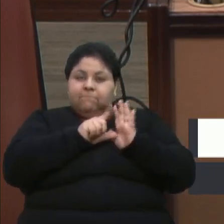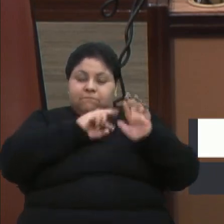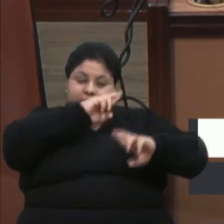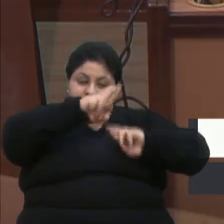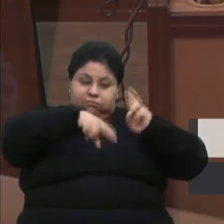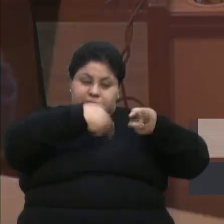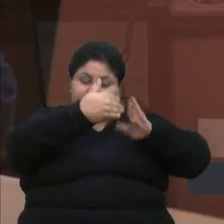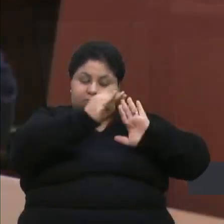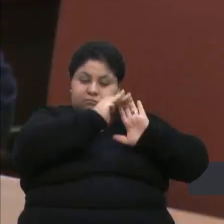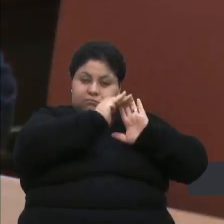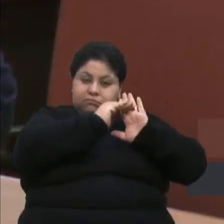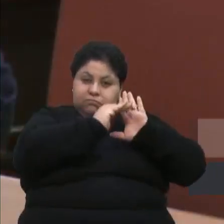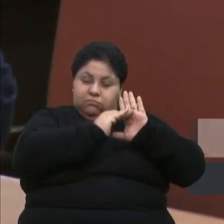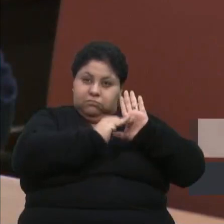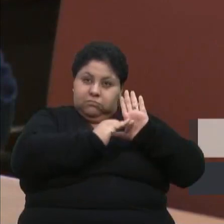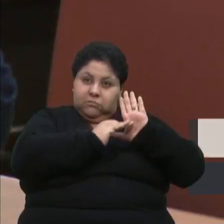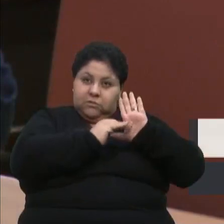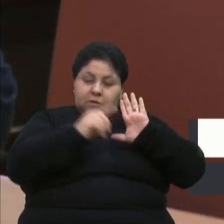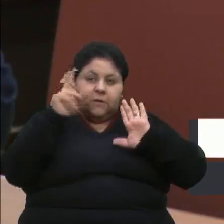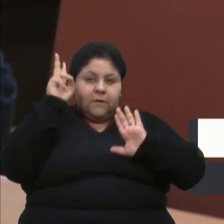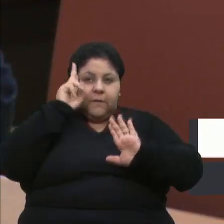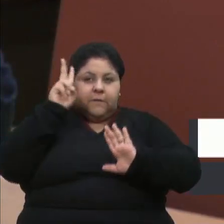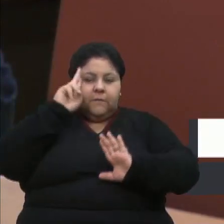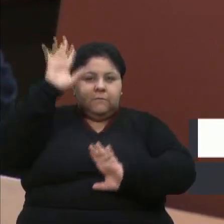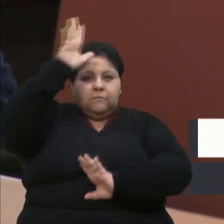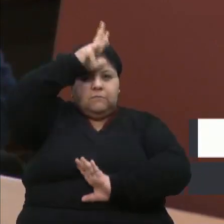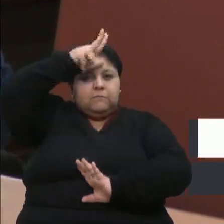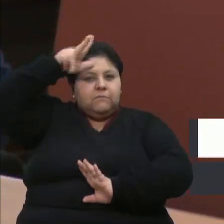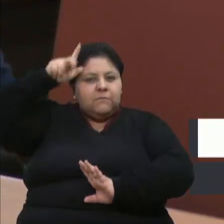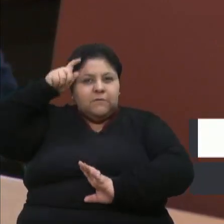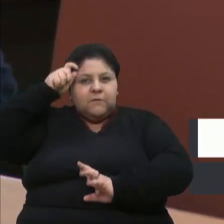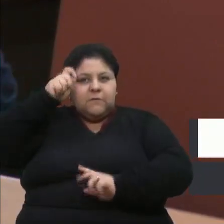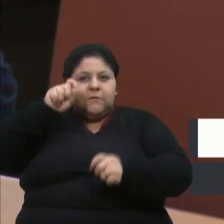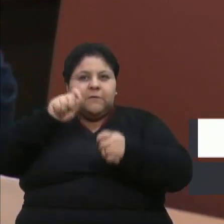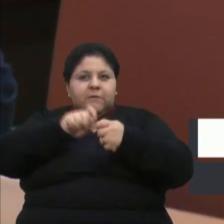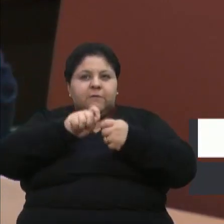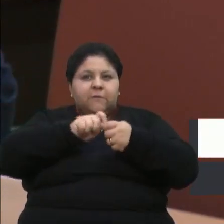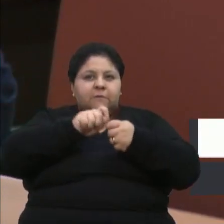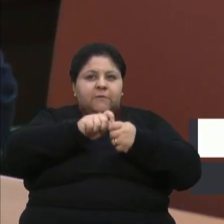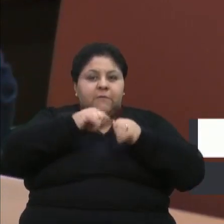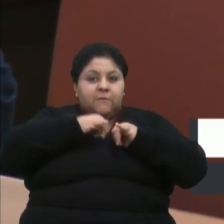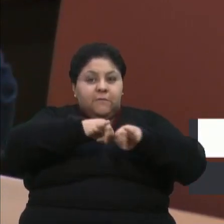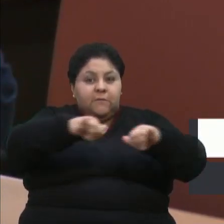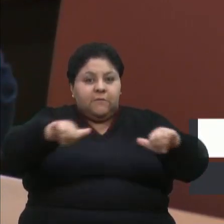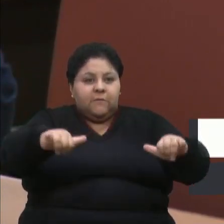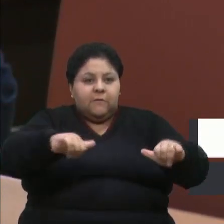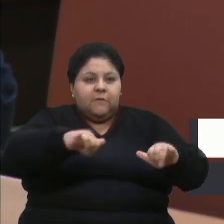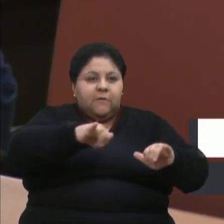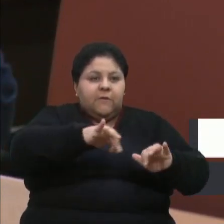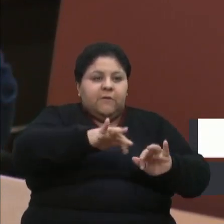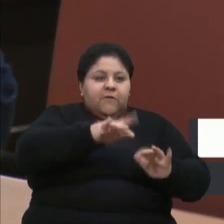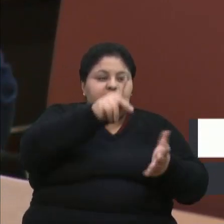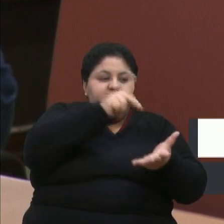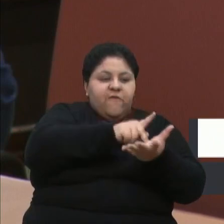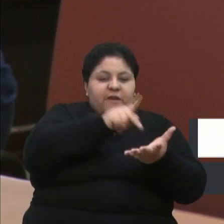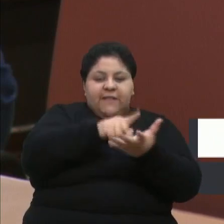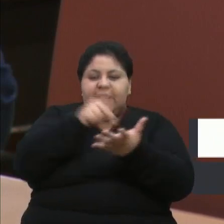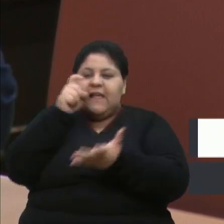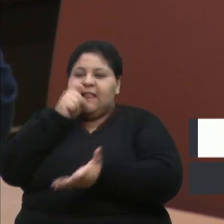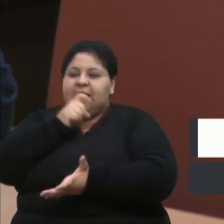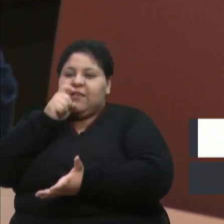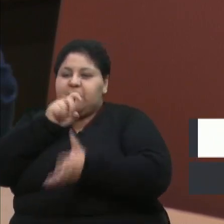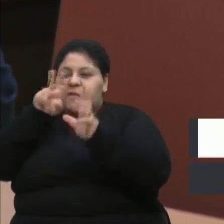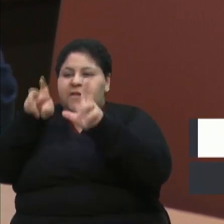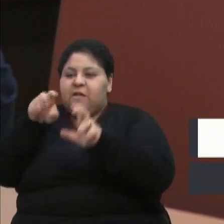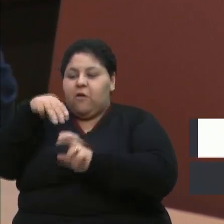que eu lembro que a prefeitura chegou a fazer uma matéria, né, fato e fake, a respeito da Maesa, porque se difundiu um discurso que